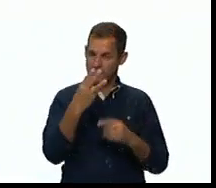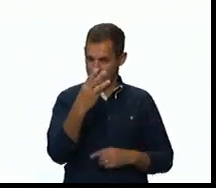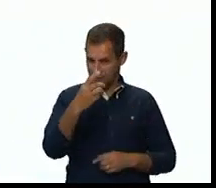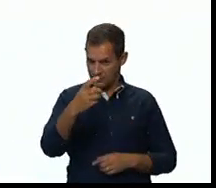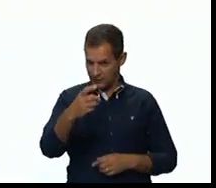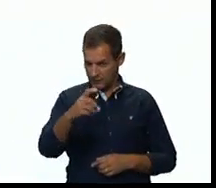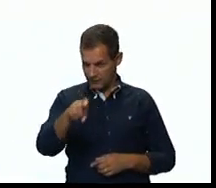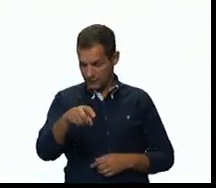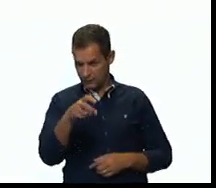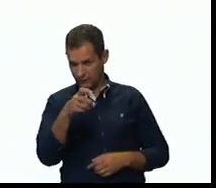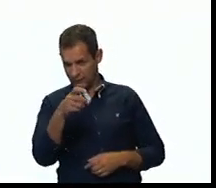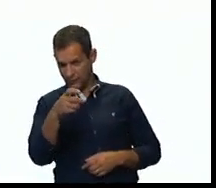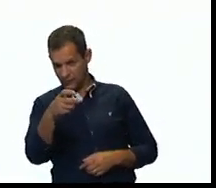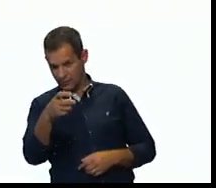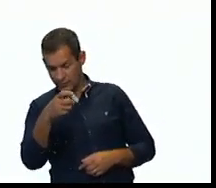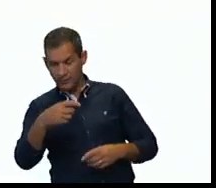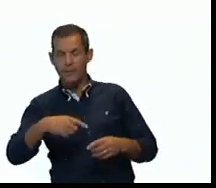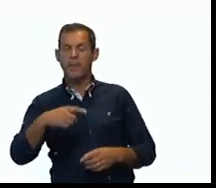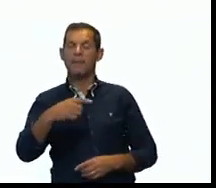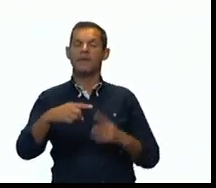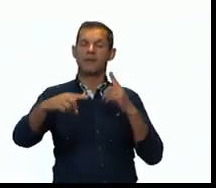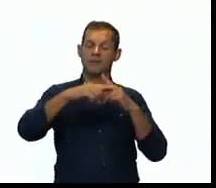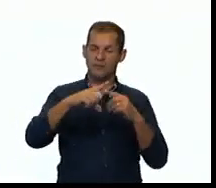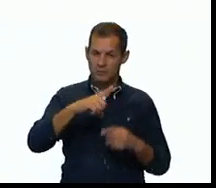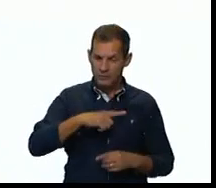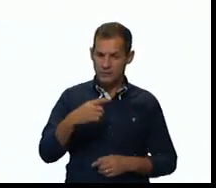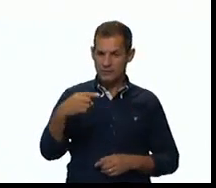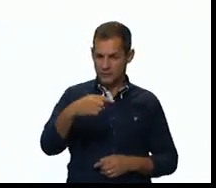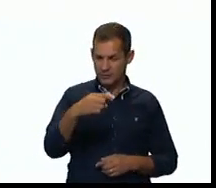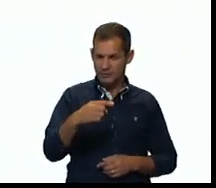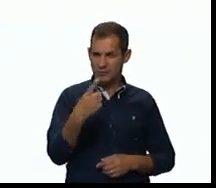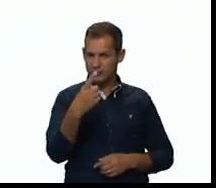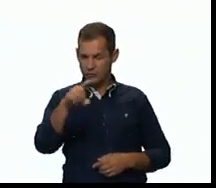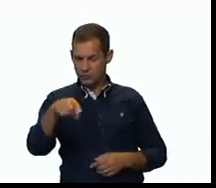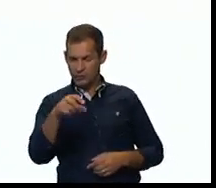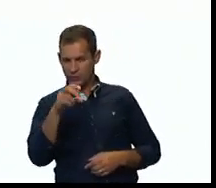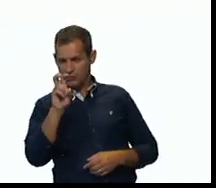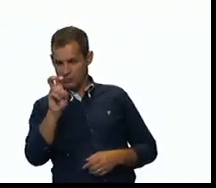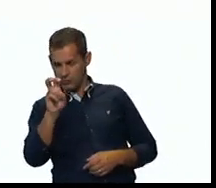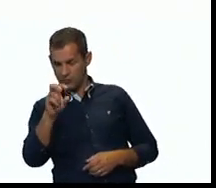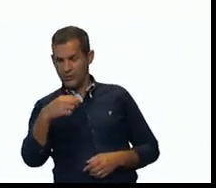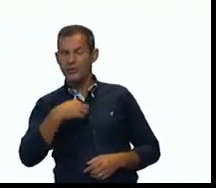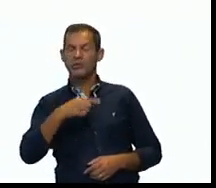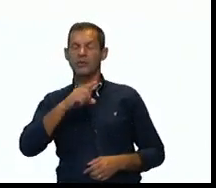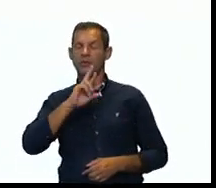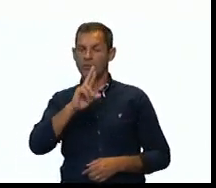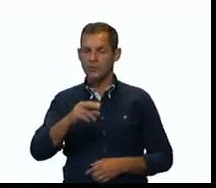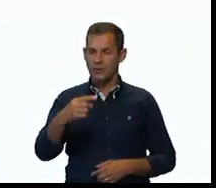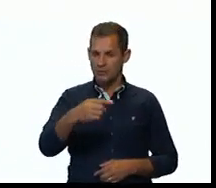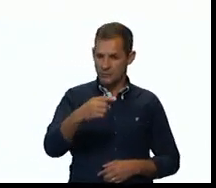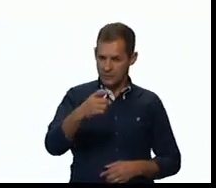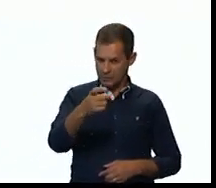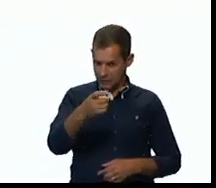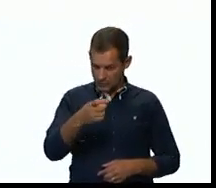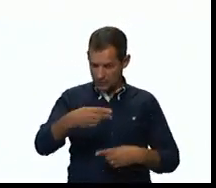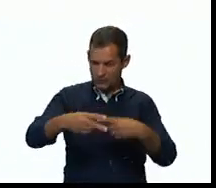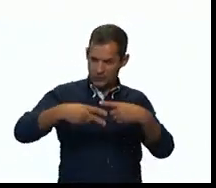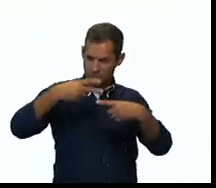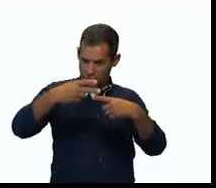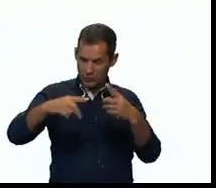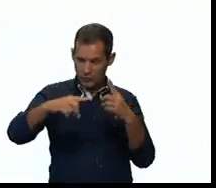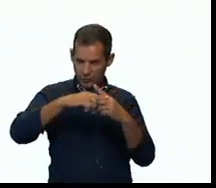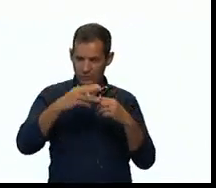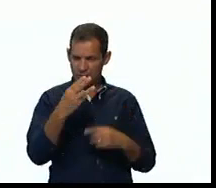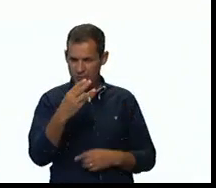3,5x. Menos com mais, nós vamos ter menos 1,5. Então, eu tenho o resultado menos x ao quadrado,